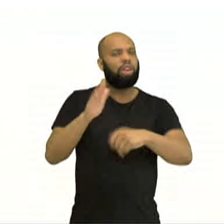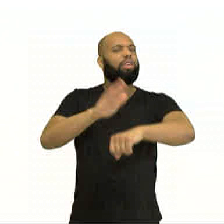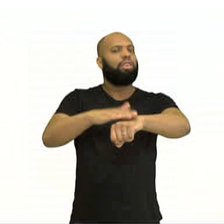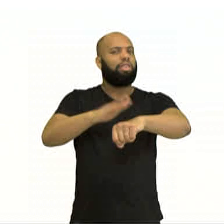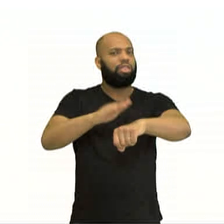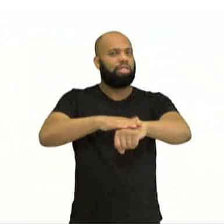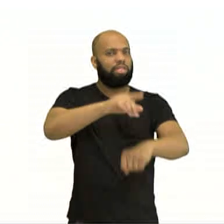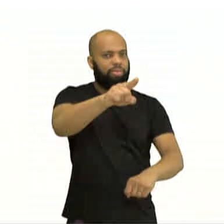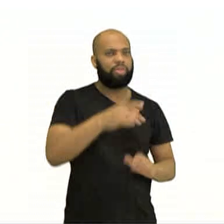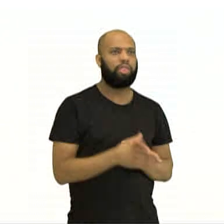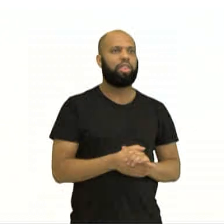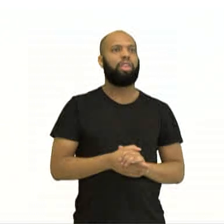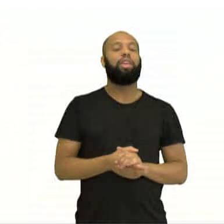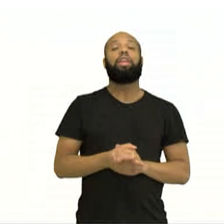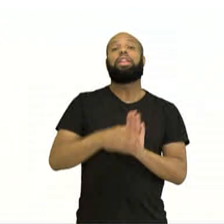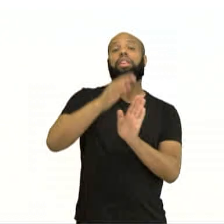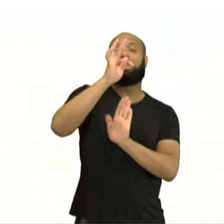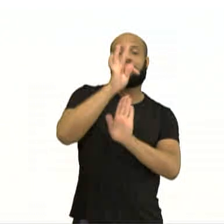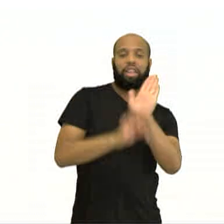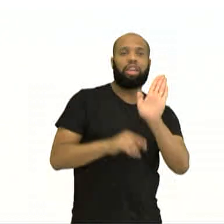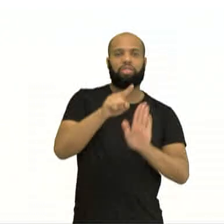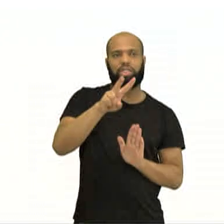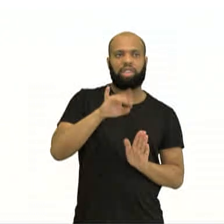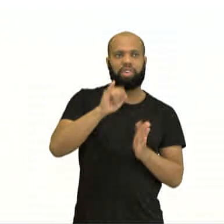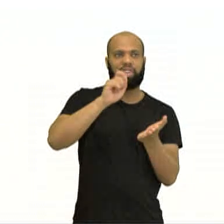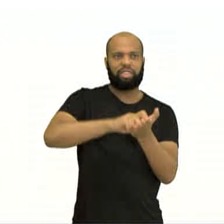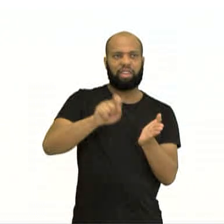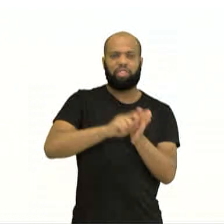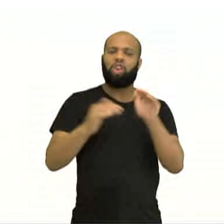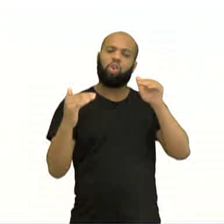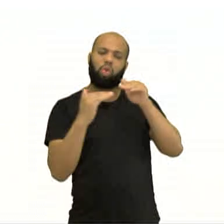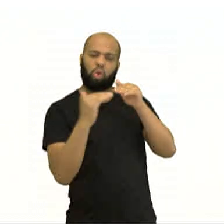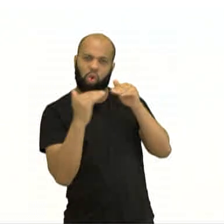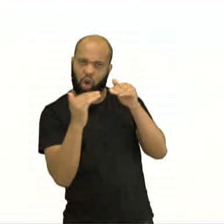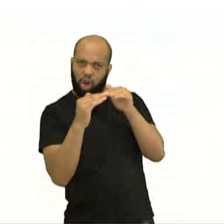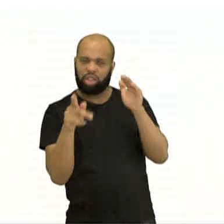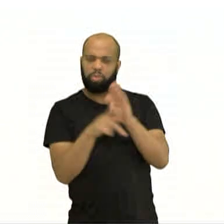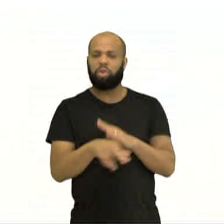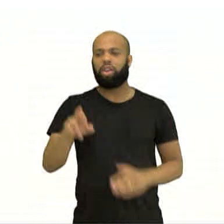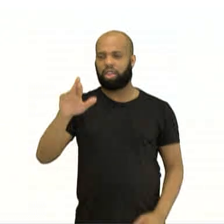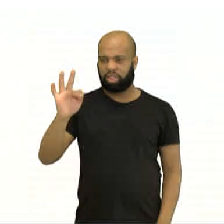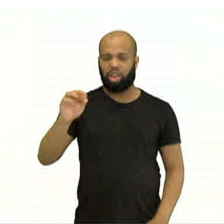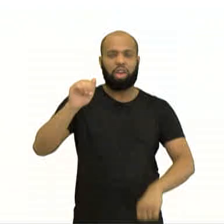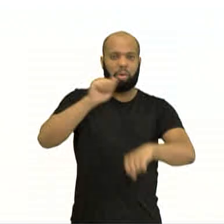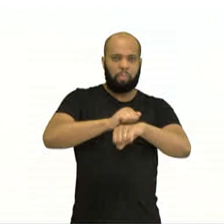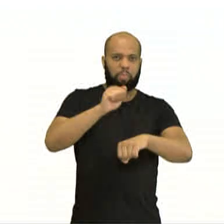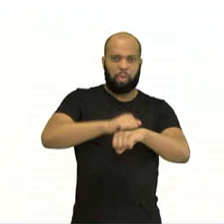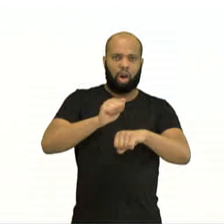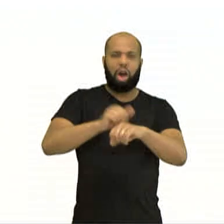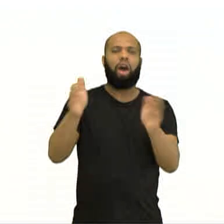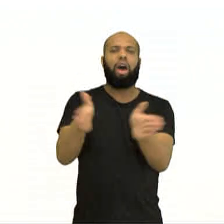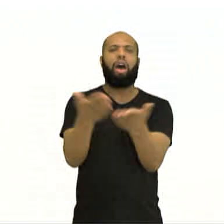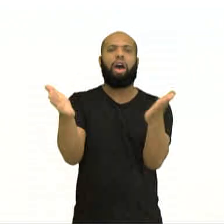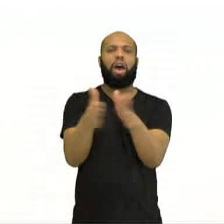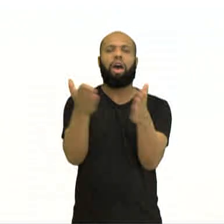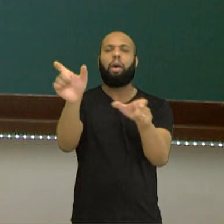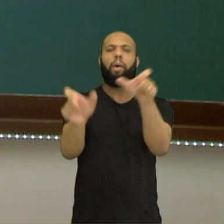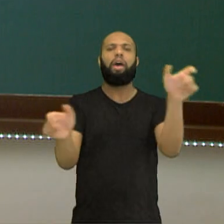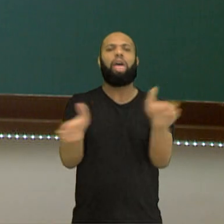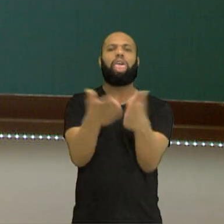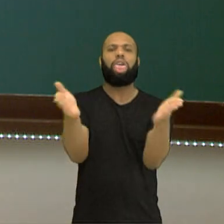ó. Produção é texto. E você, concorda com a Receita Federal? Os pobres não leem